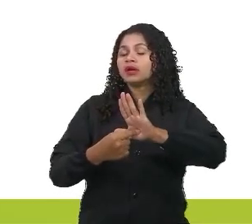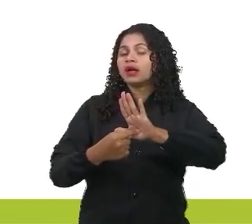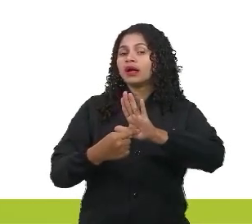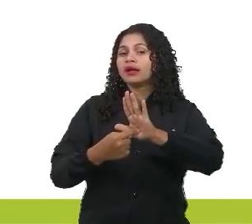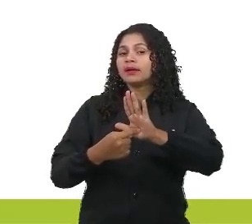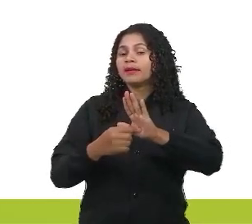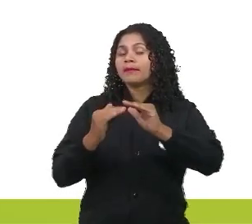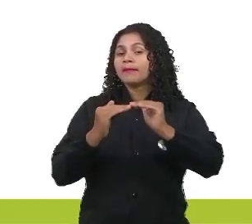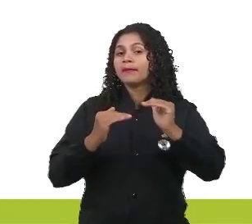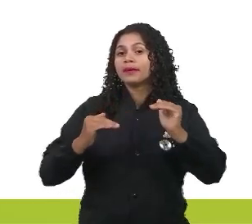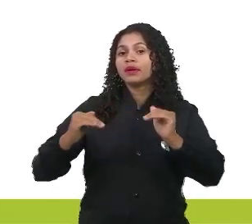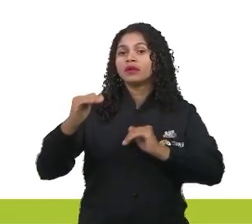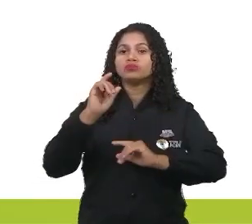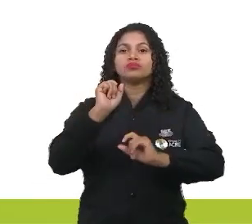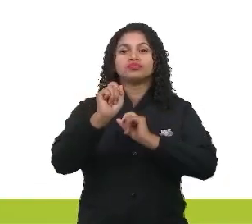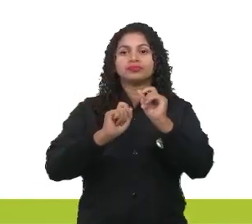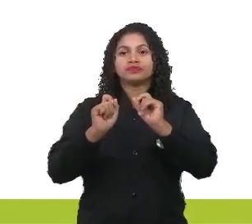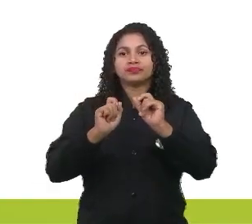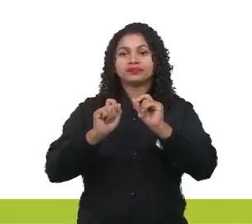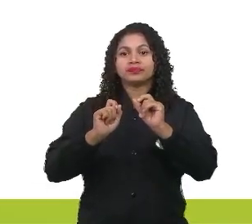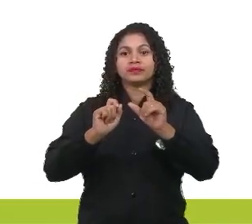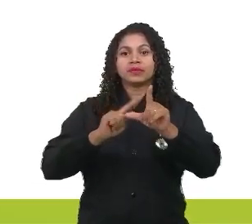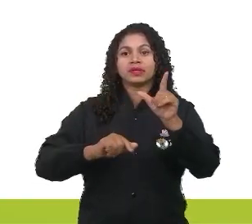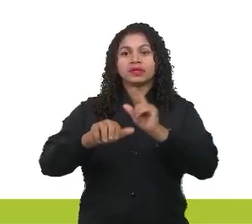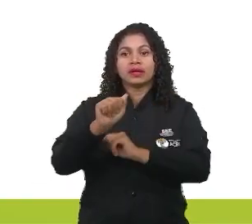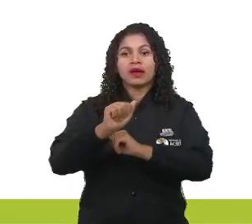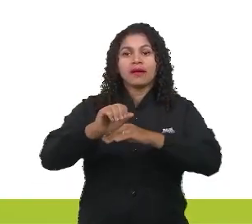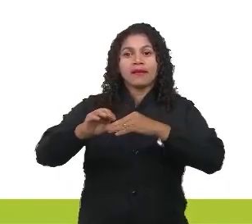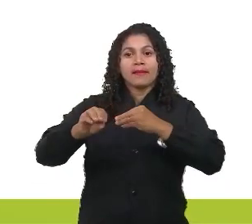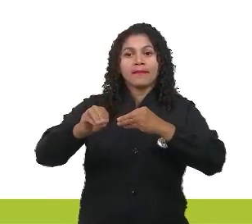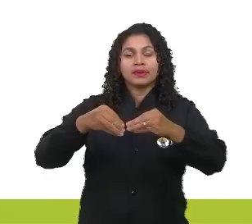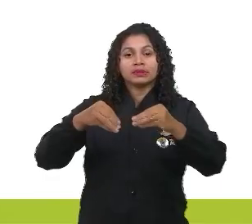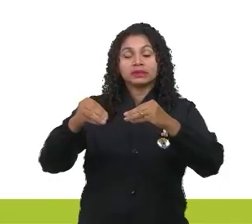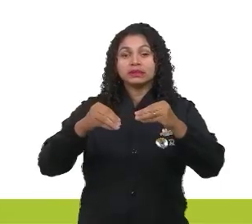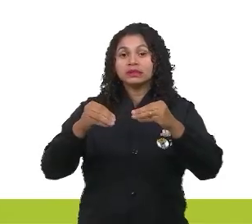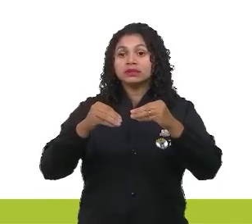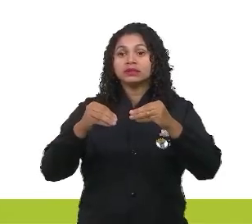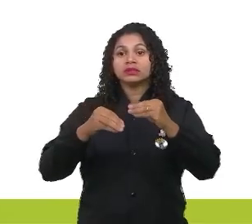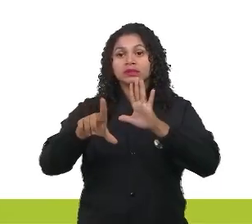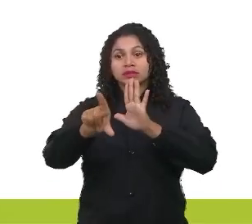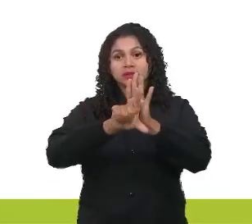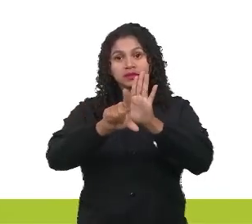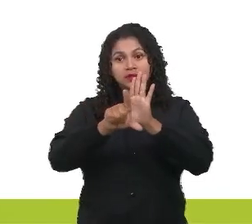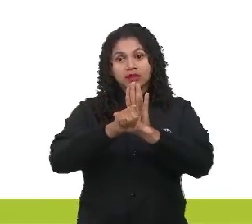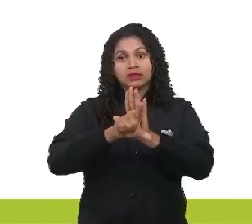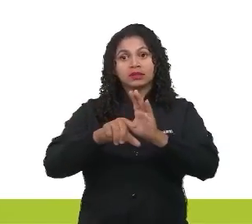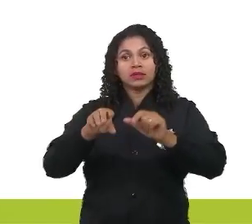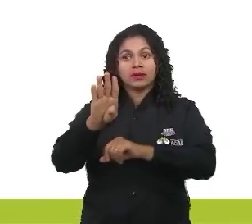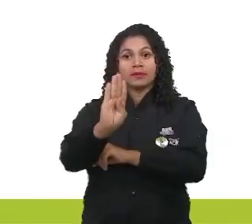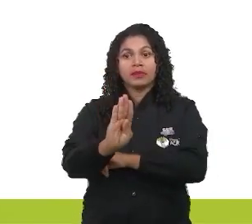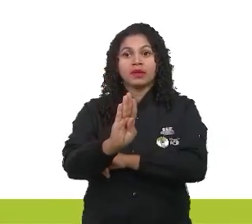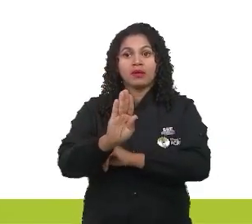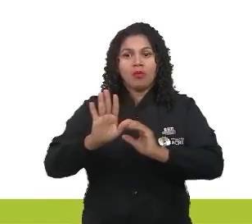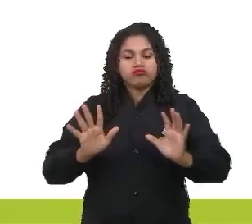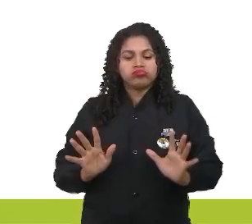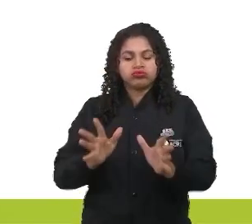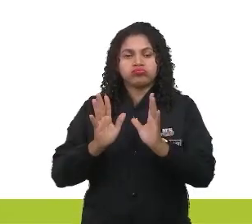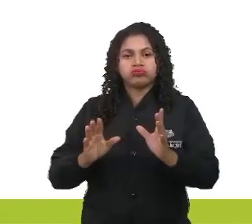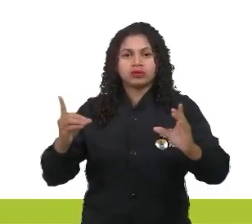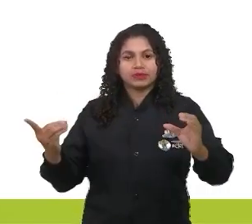A, flexibilização do Código Civil, B, promoção da inclusão social,